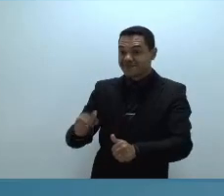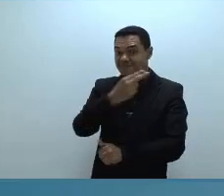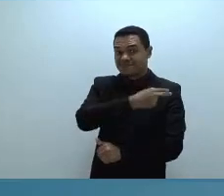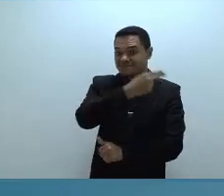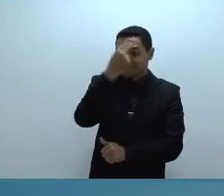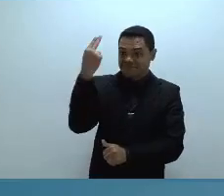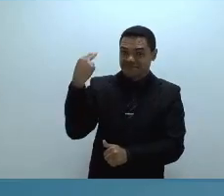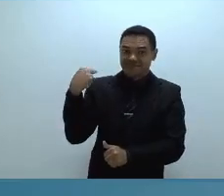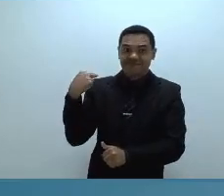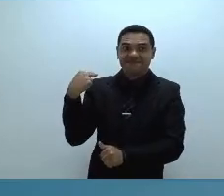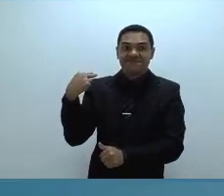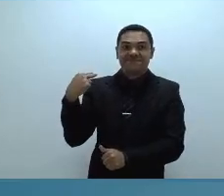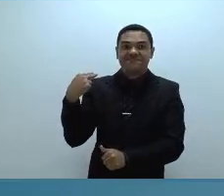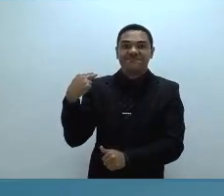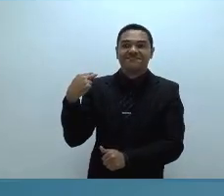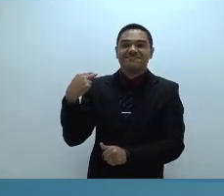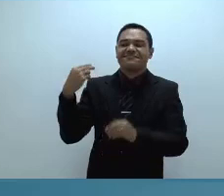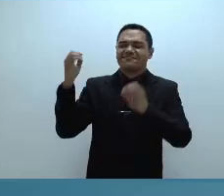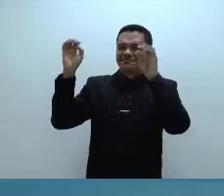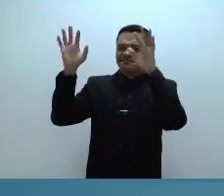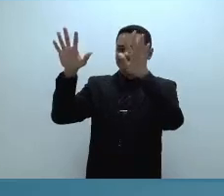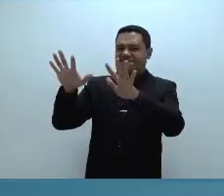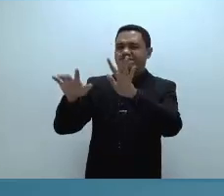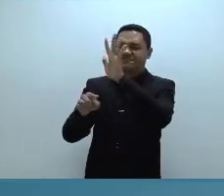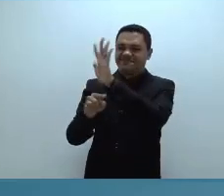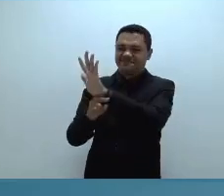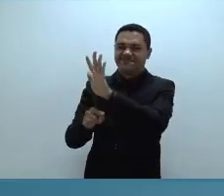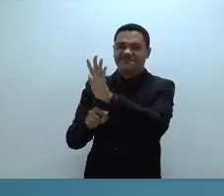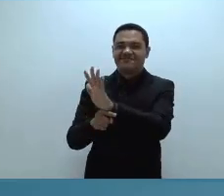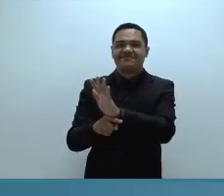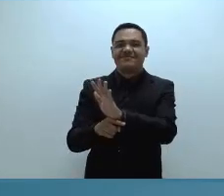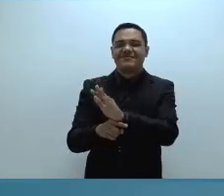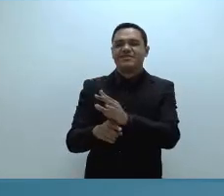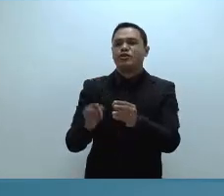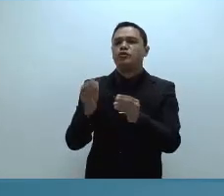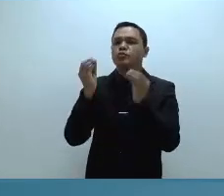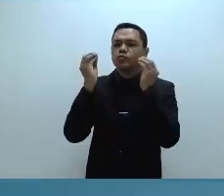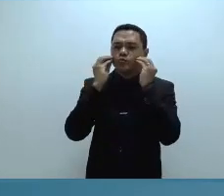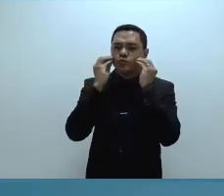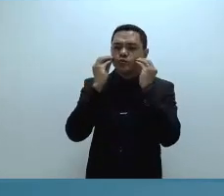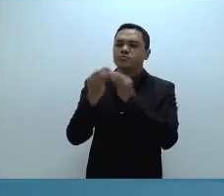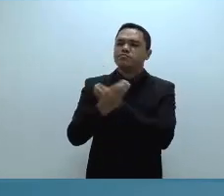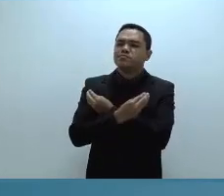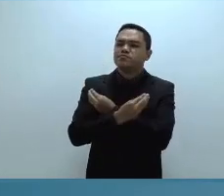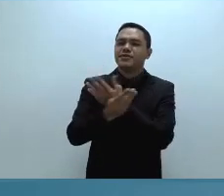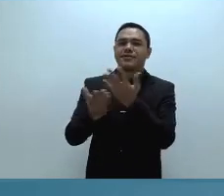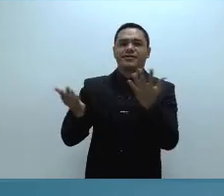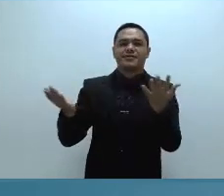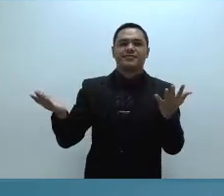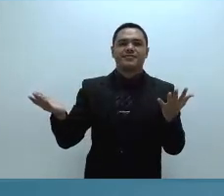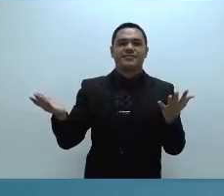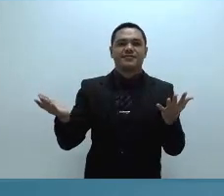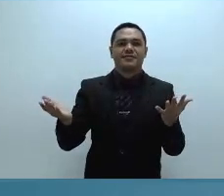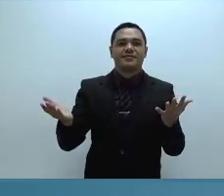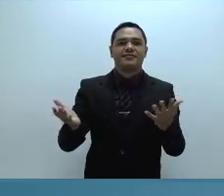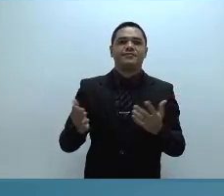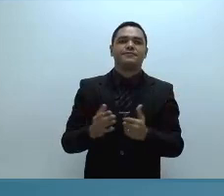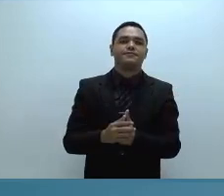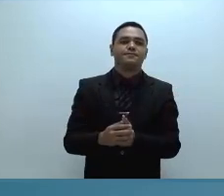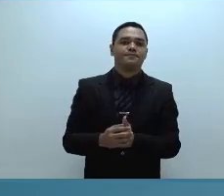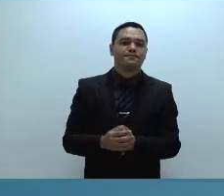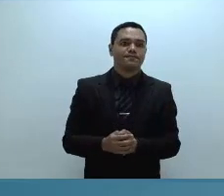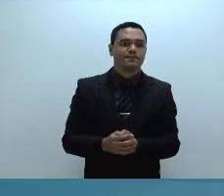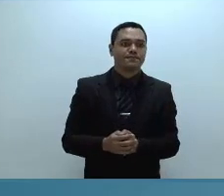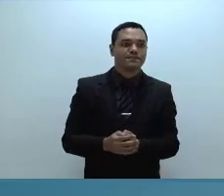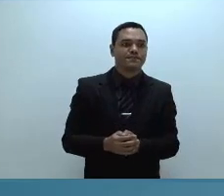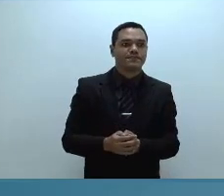Jesus, todas as bênçãos para a vida dela, tá? Um beijo grande em você, Kelly, um beijo grande em você.